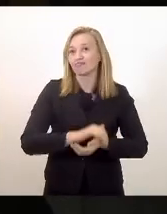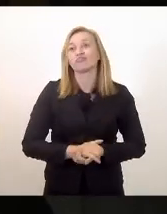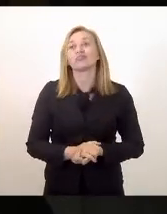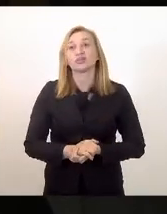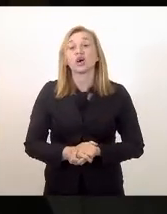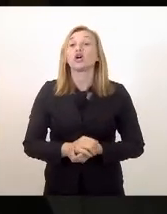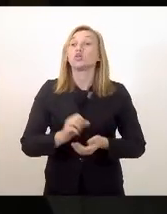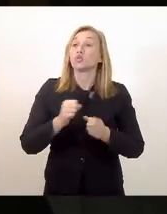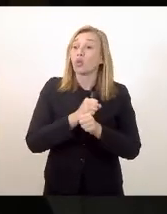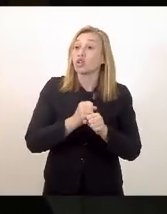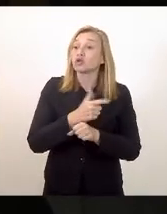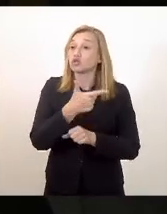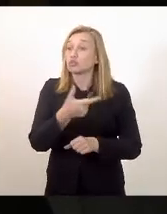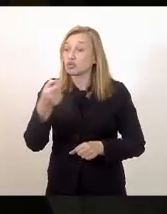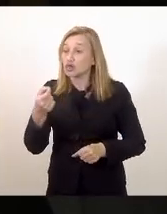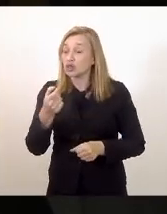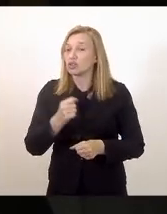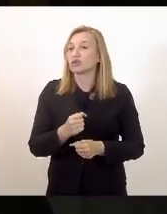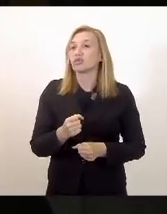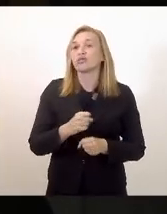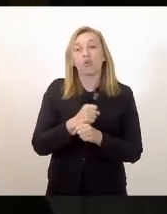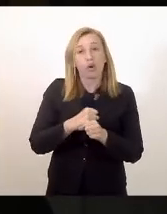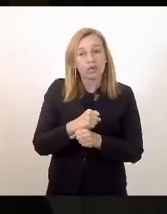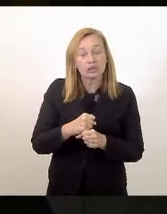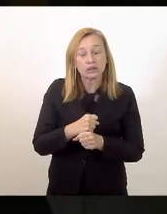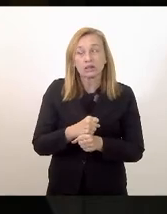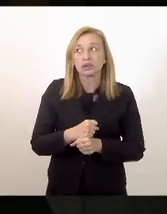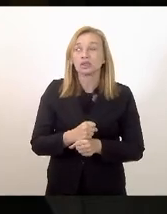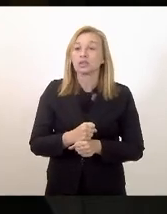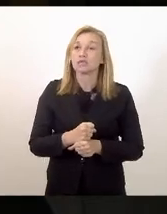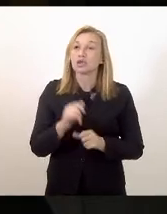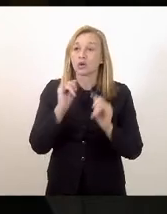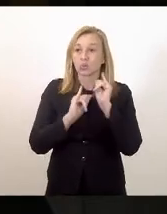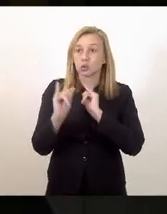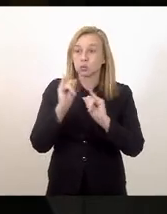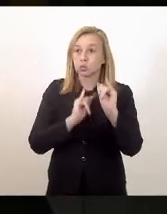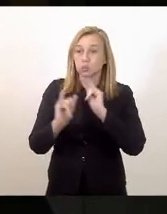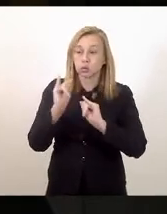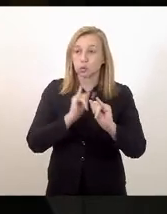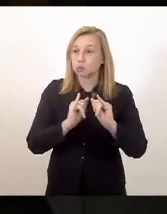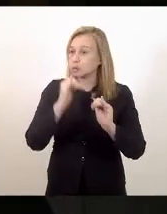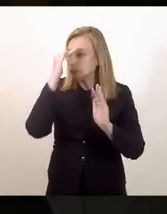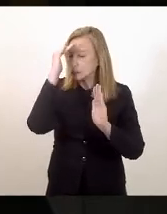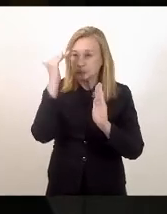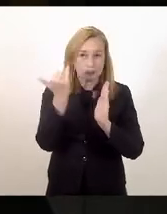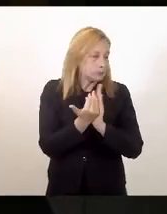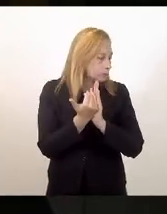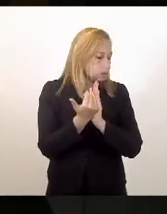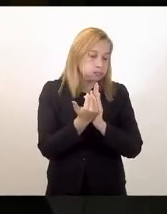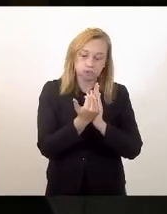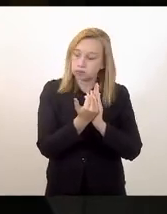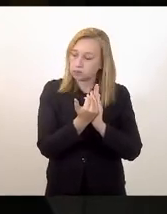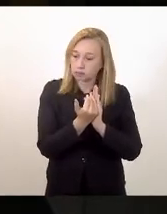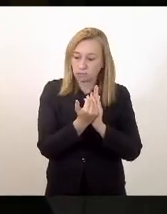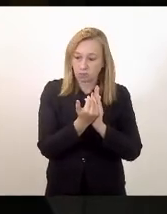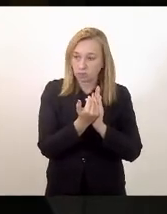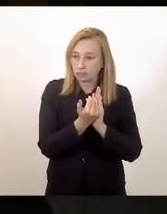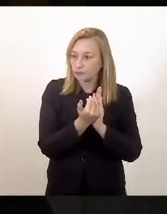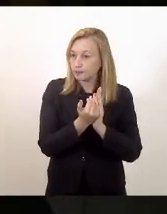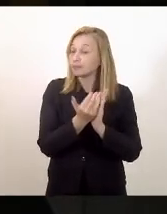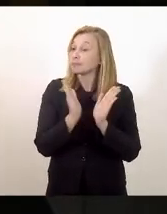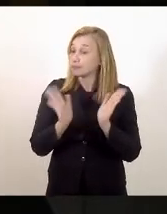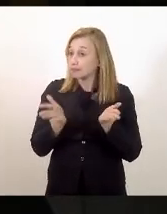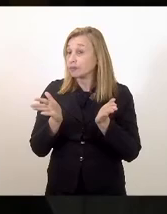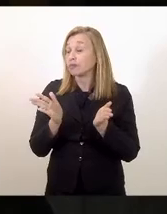de 2020 foi o ano dos anúncios não cumpridos. E de lá para cá, a gente tem